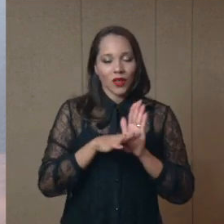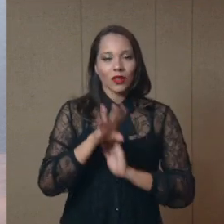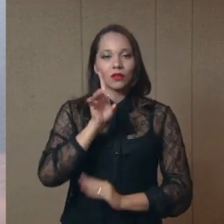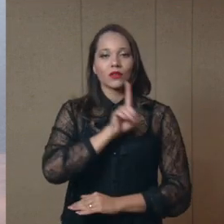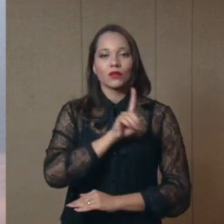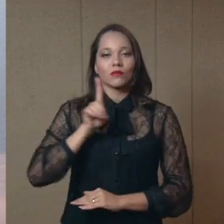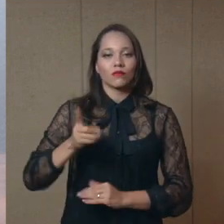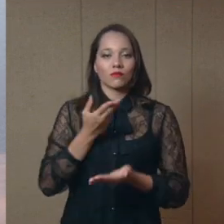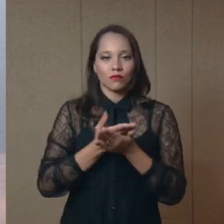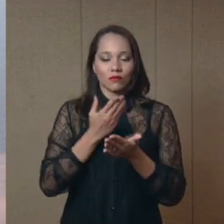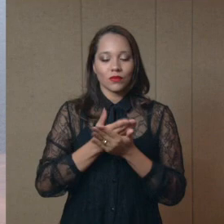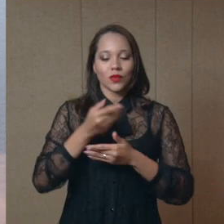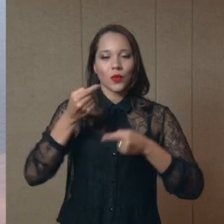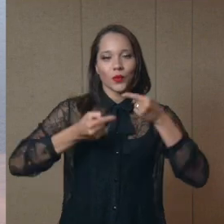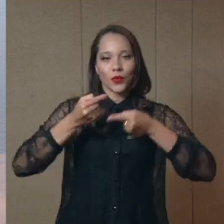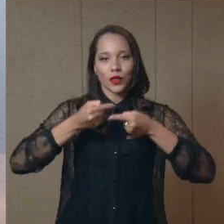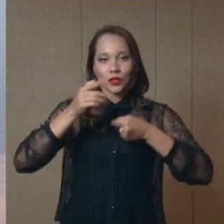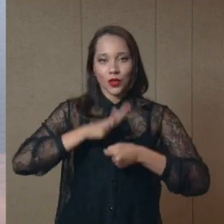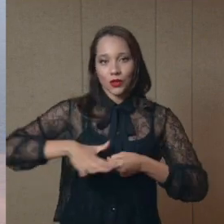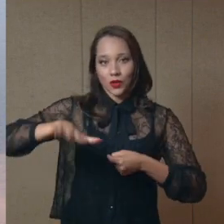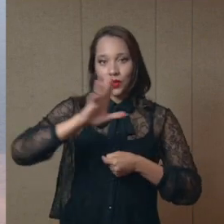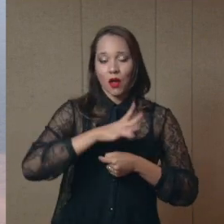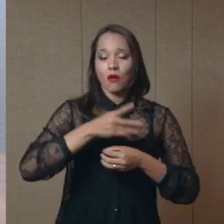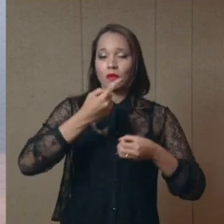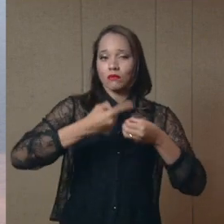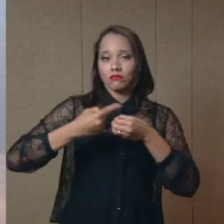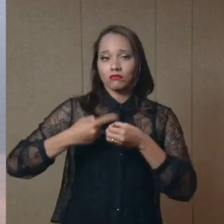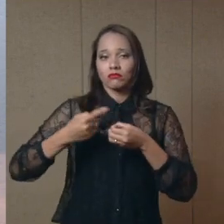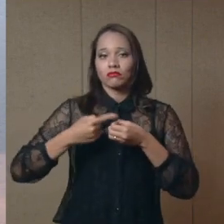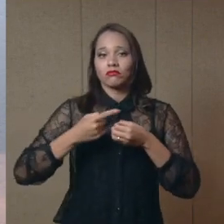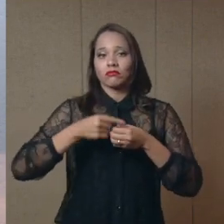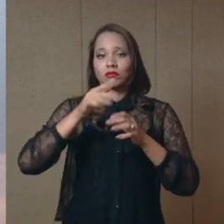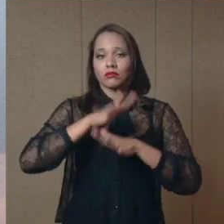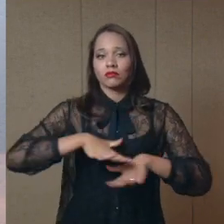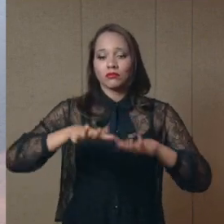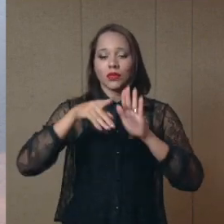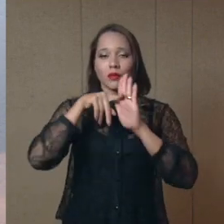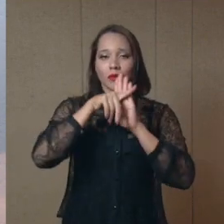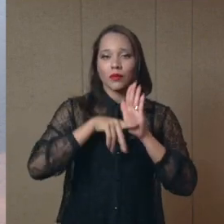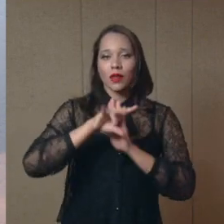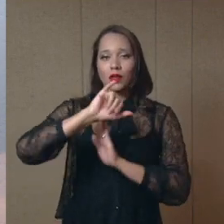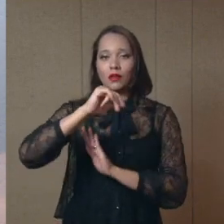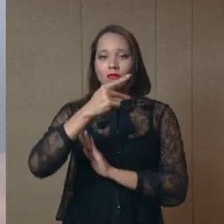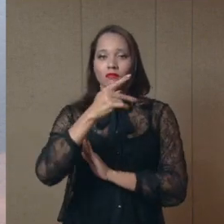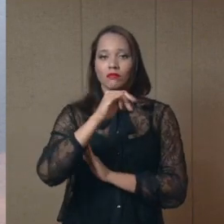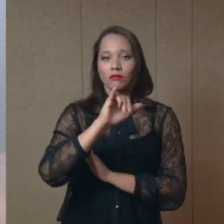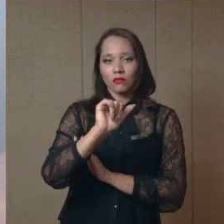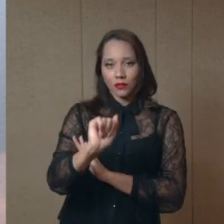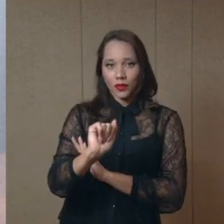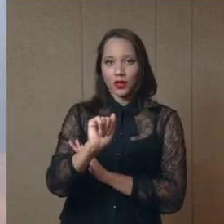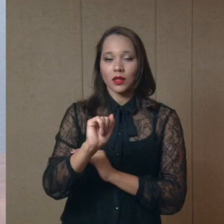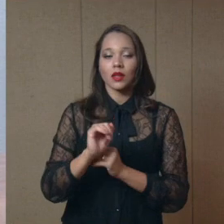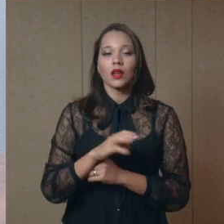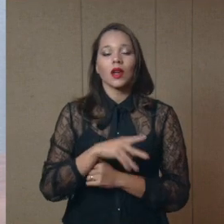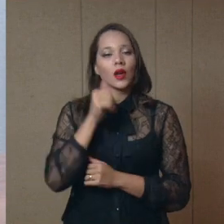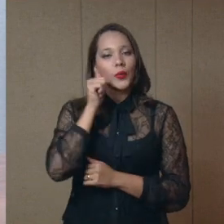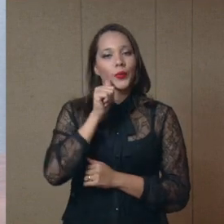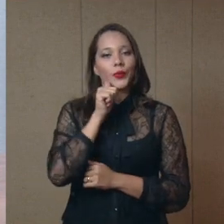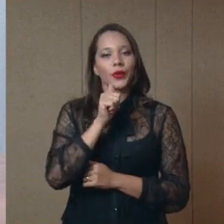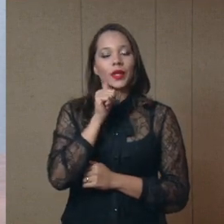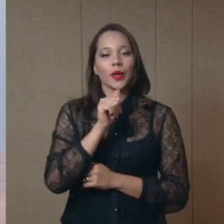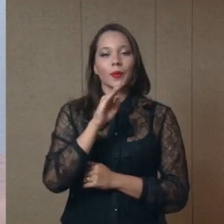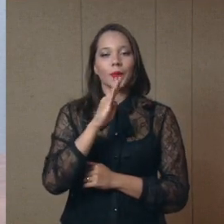estudos e políticas regionais urbanos e ambientais do instituto de pesquisa aplicada ipea senhora